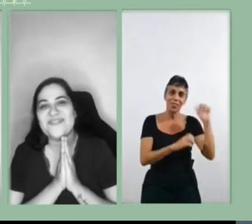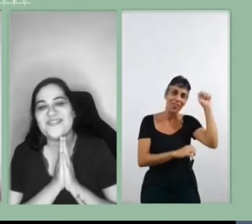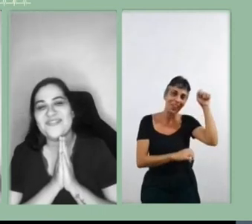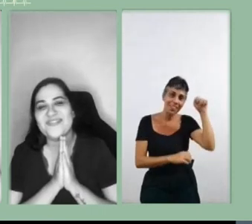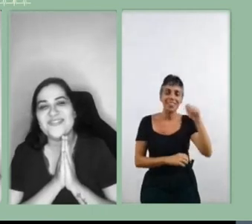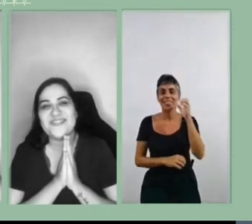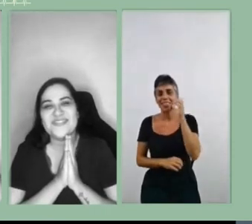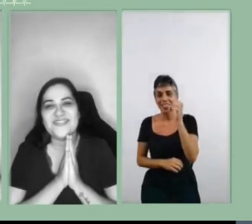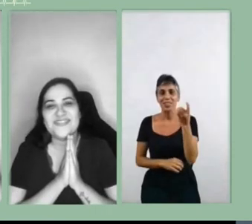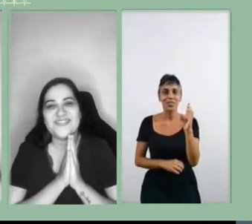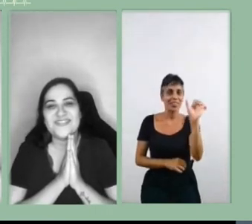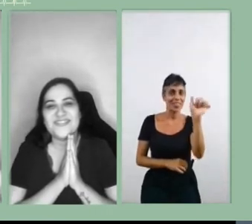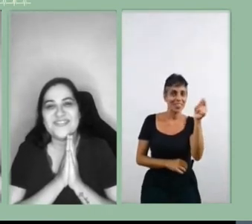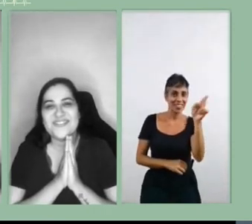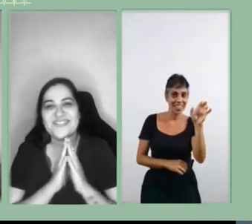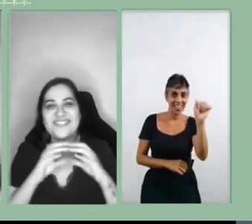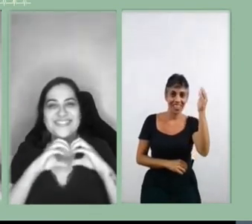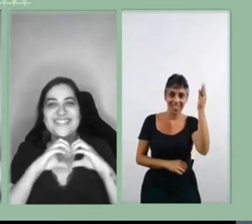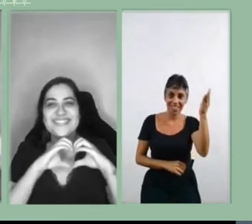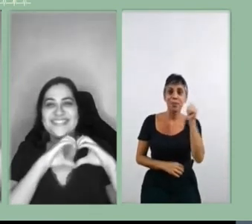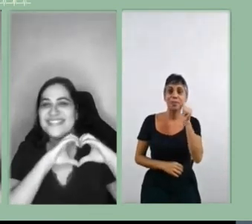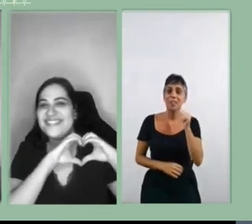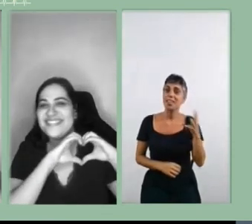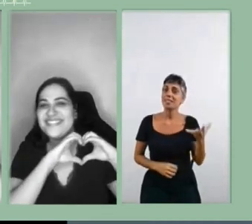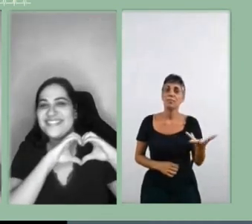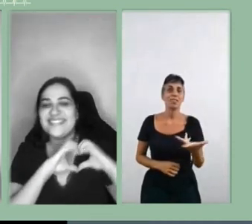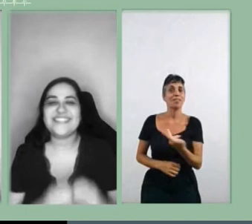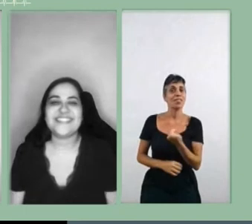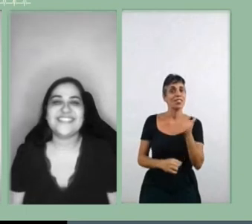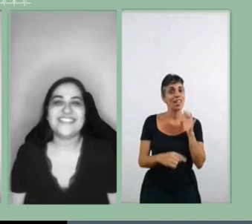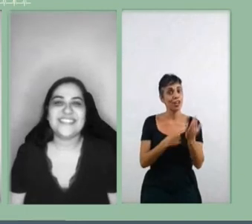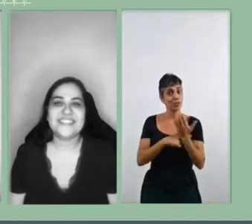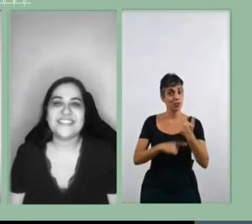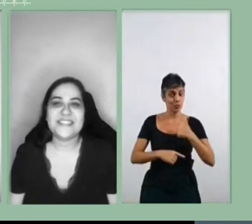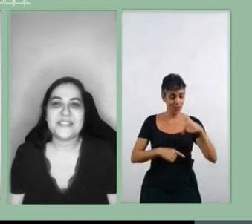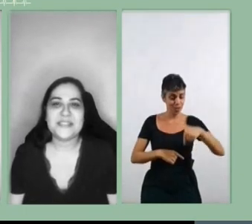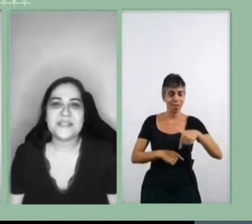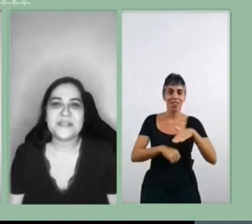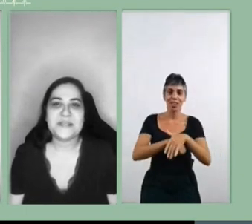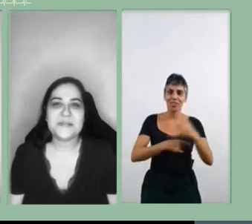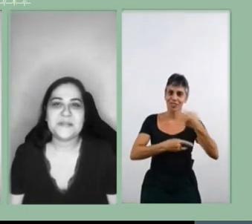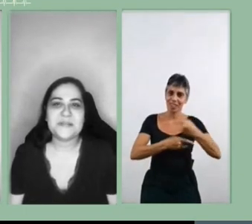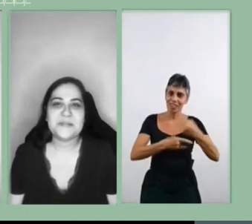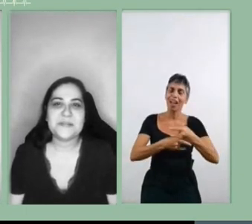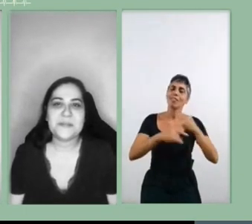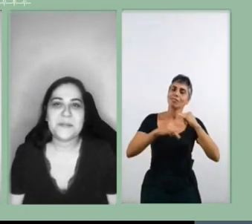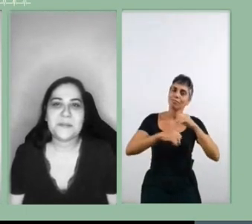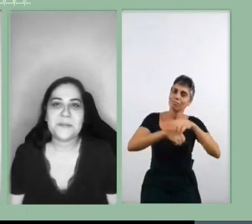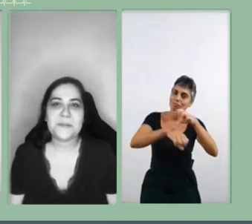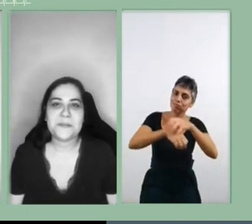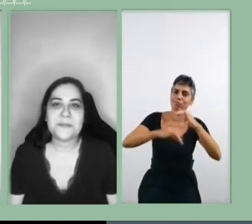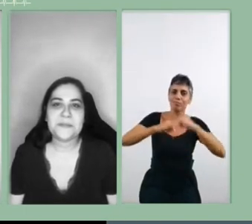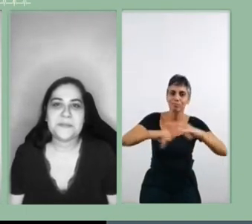Andréia. Mulheres incríveis que me ajudaram muito aqui nessa noite. Poder trazer informação e